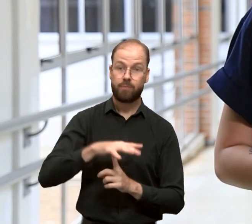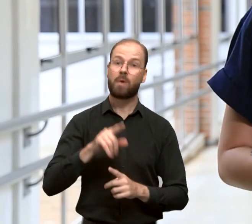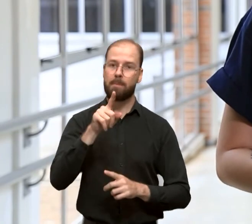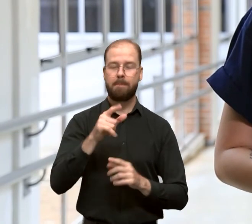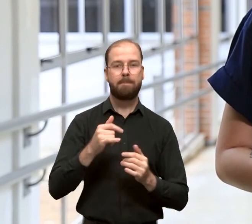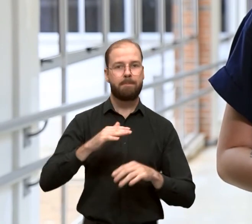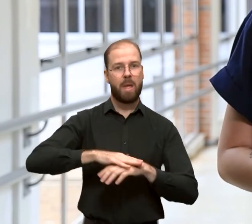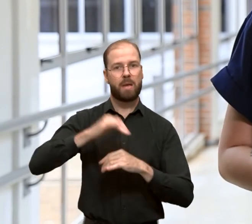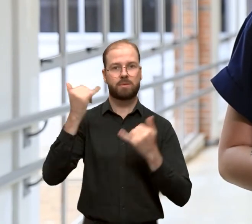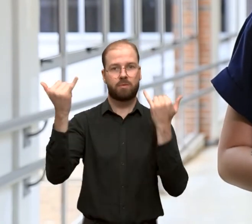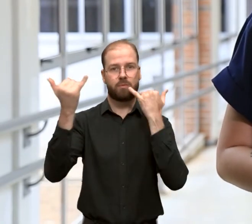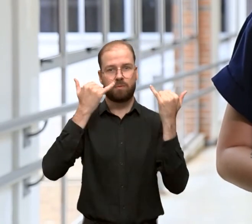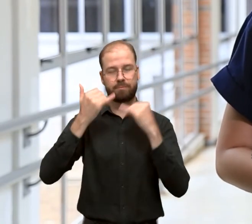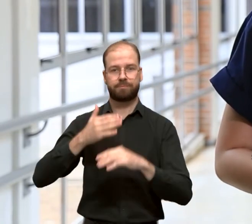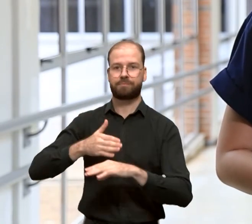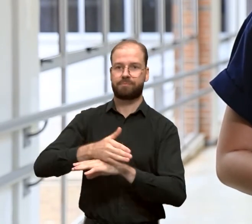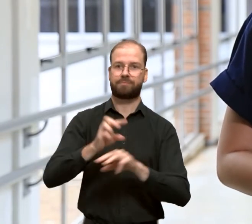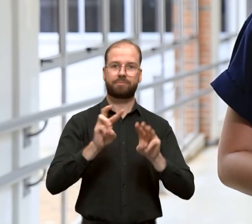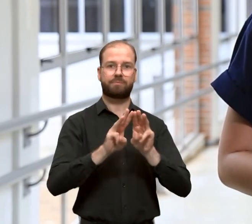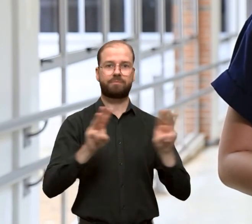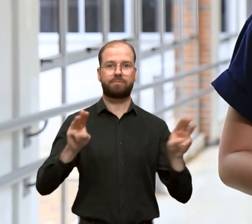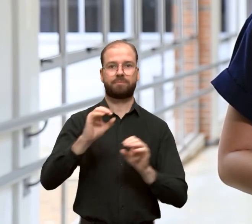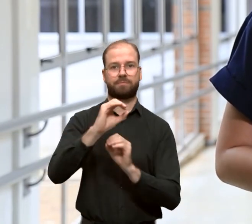UFG, ufg.br.